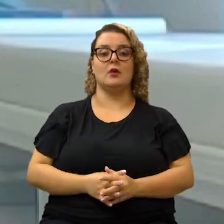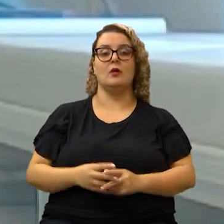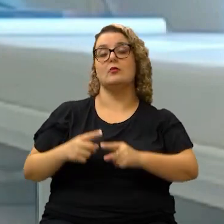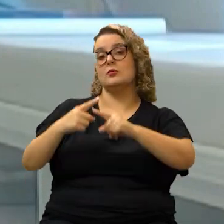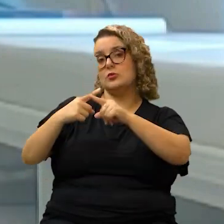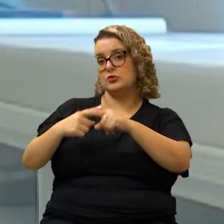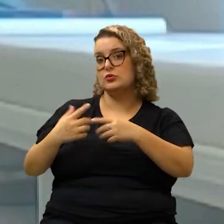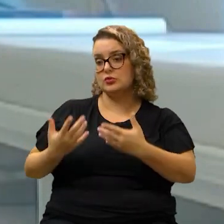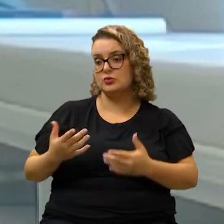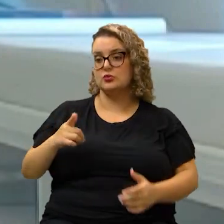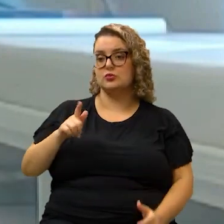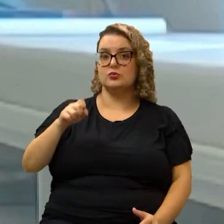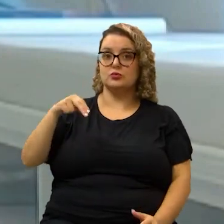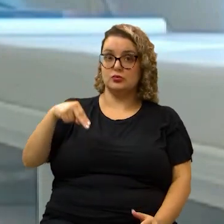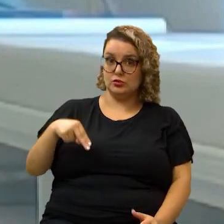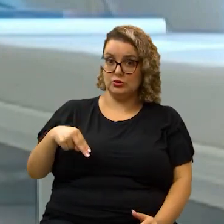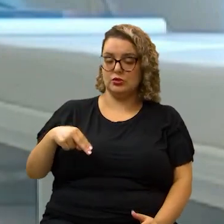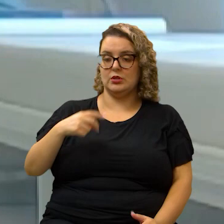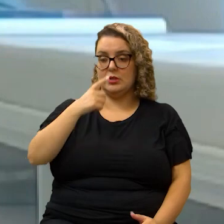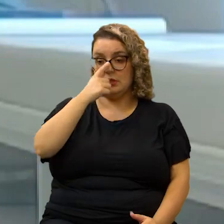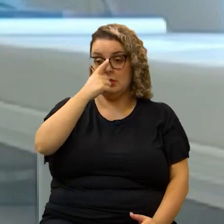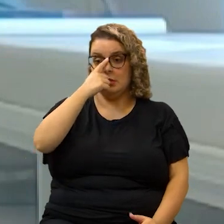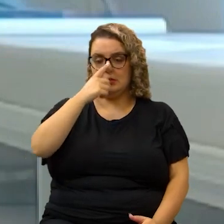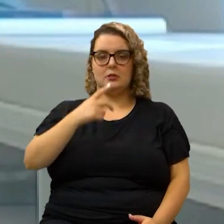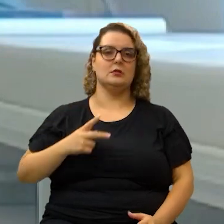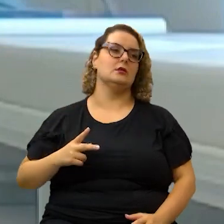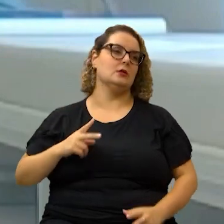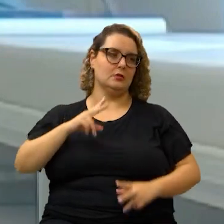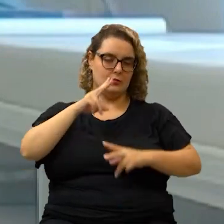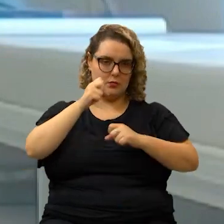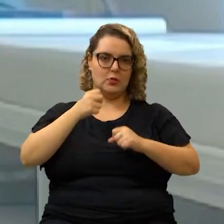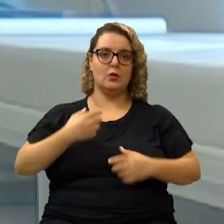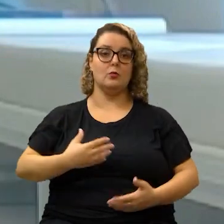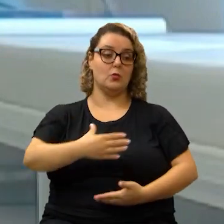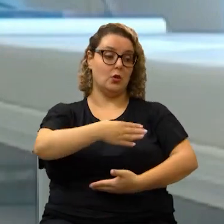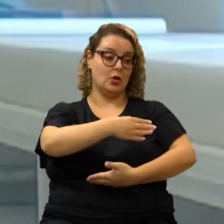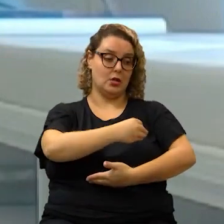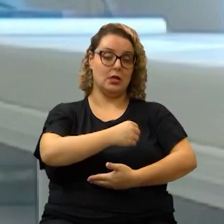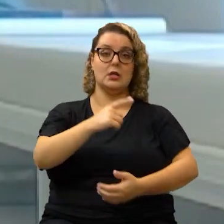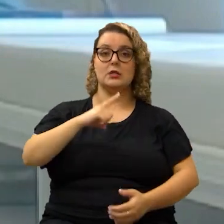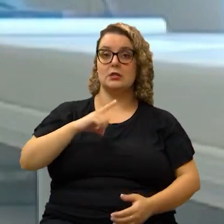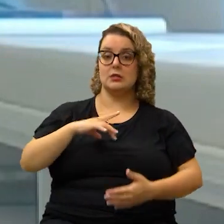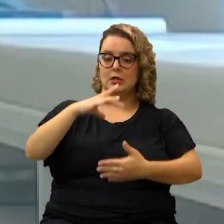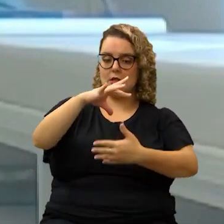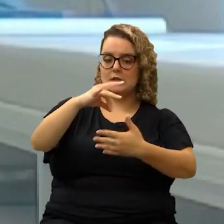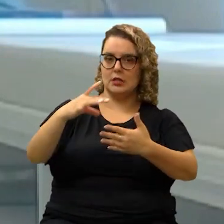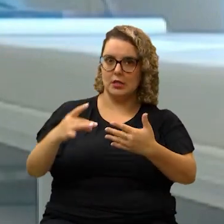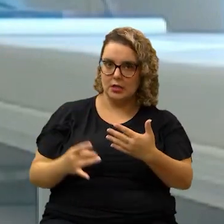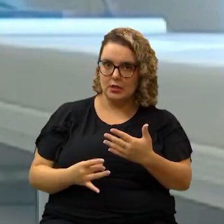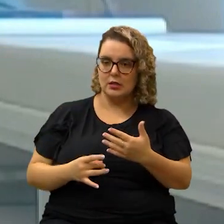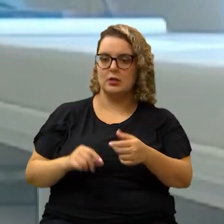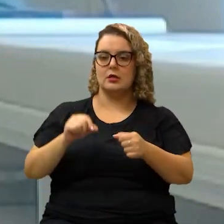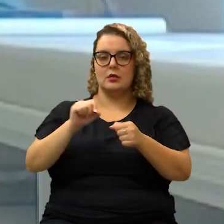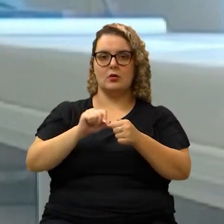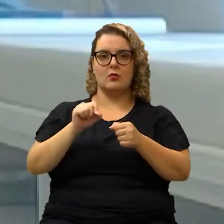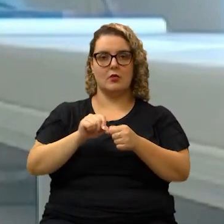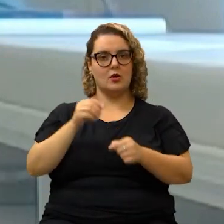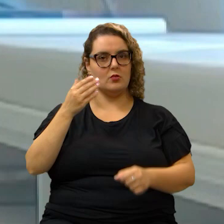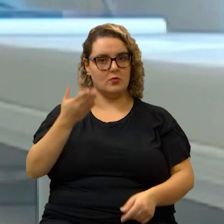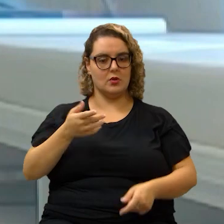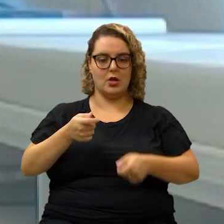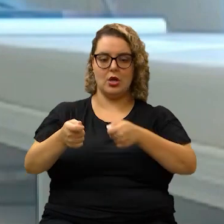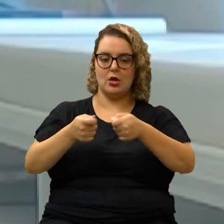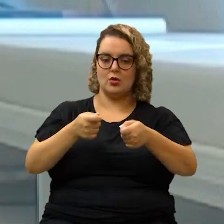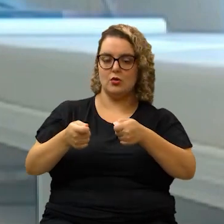da obesidade, porque o leite materno ele tem componentes que fazem com que você controle a saciedade.